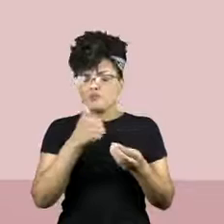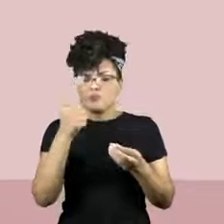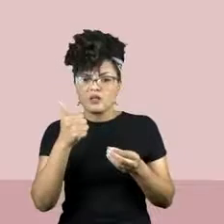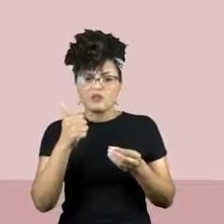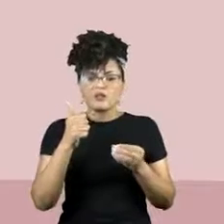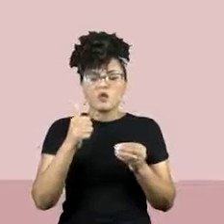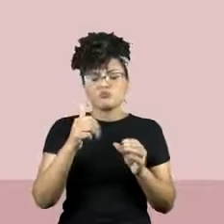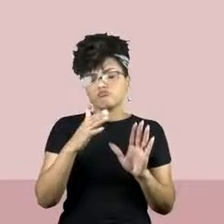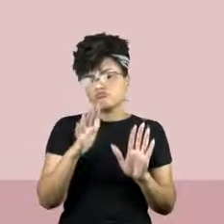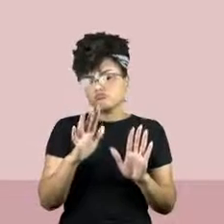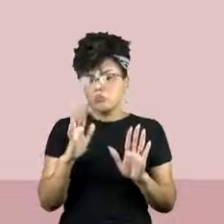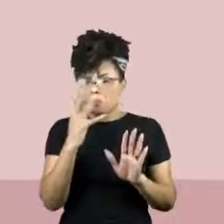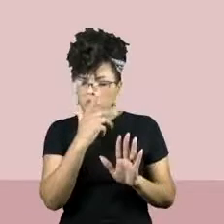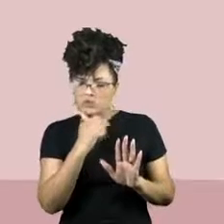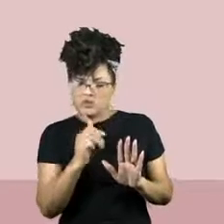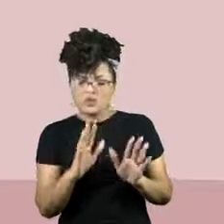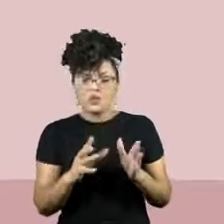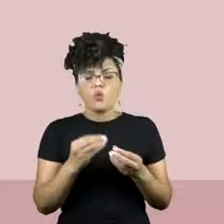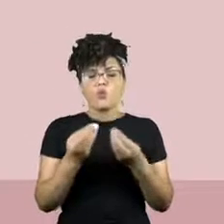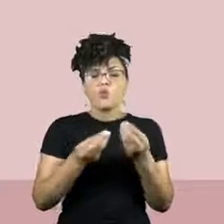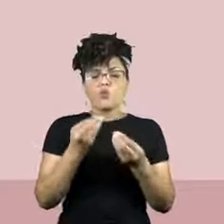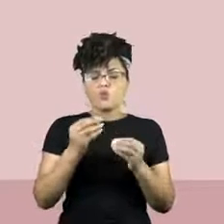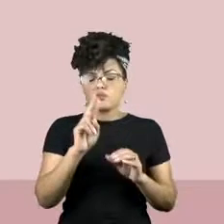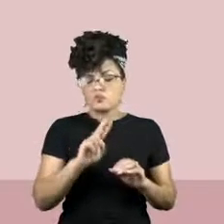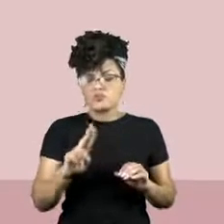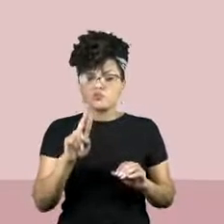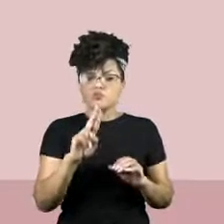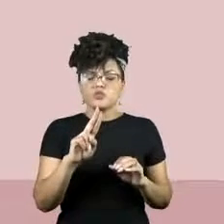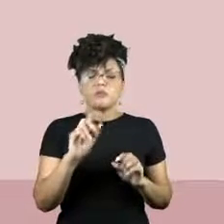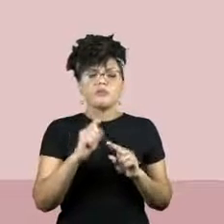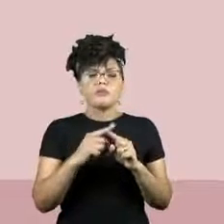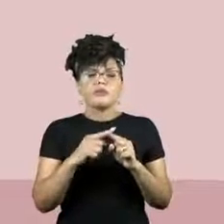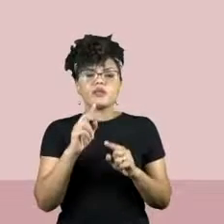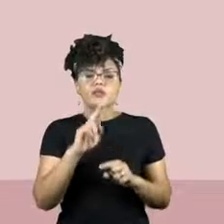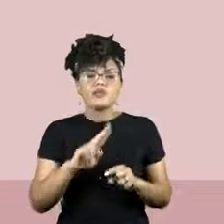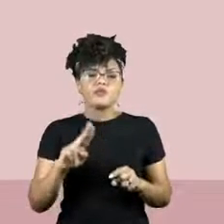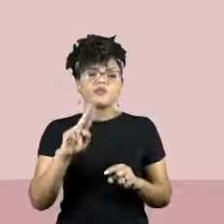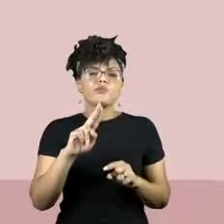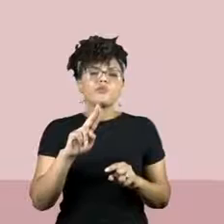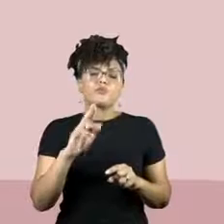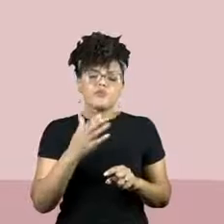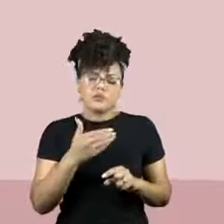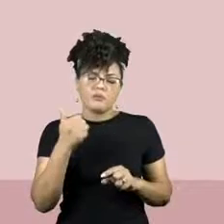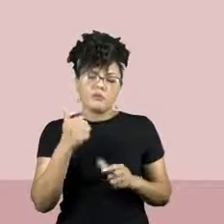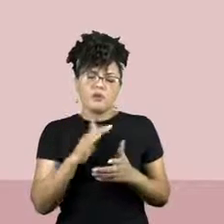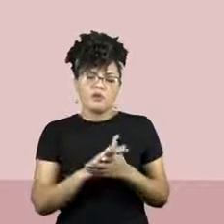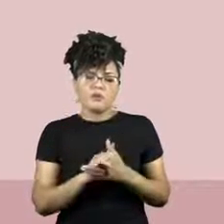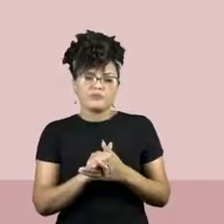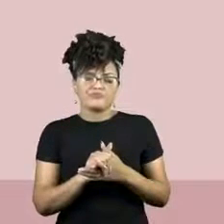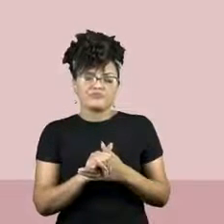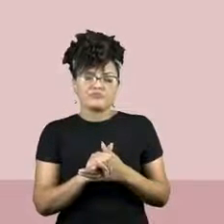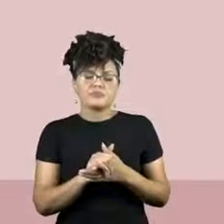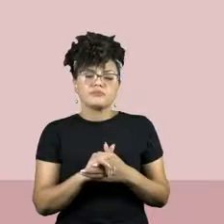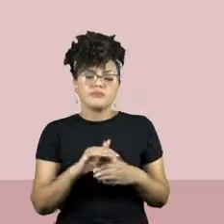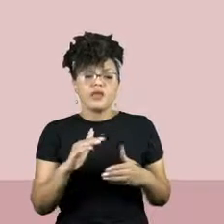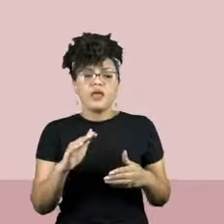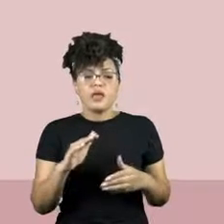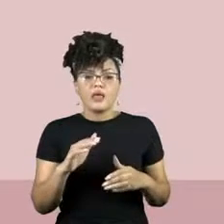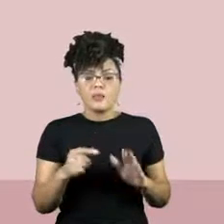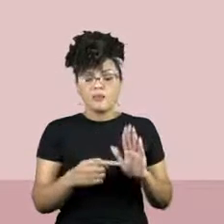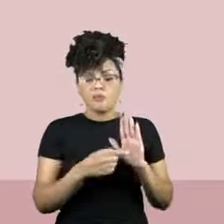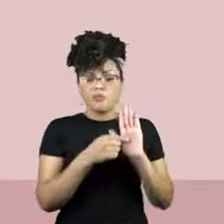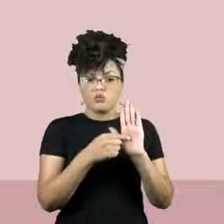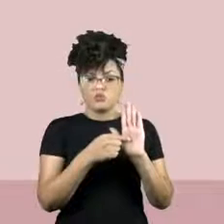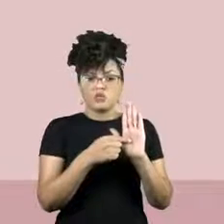por que isso aqui é muito utilizado, tá? Porque ele tem uma coisa chamada busca de superfície de ruptura